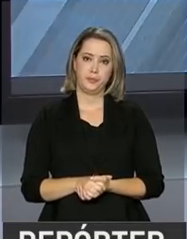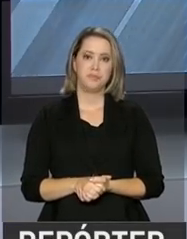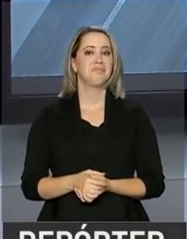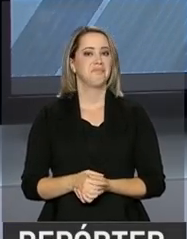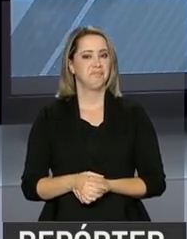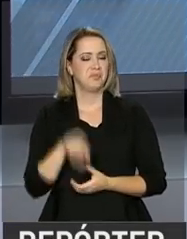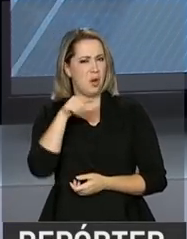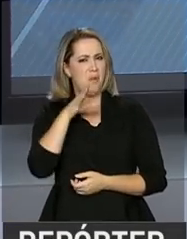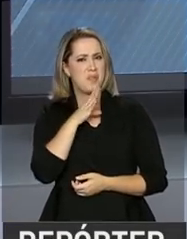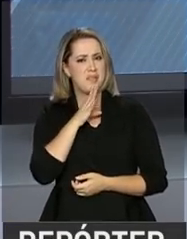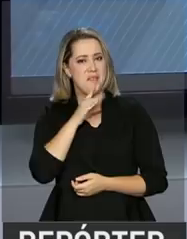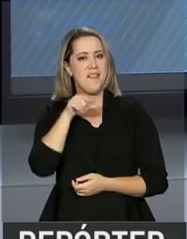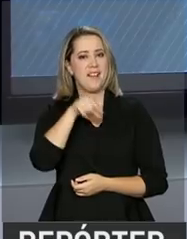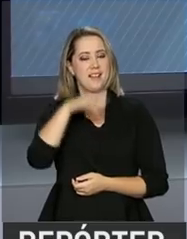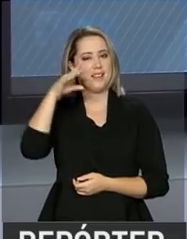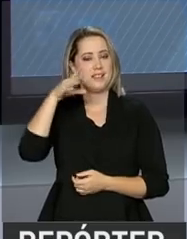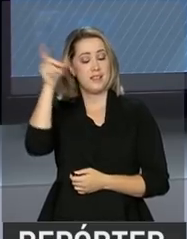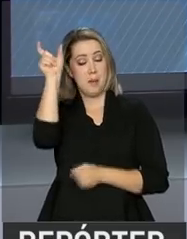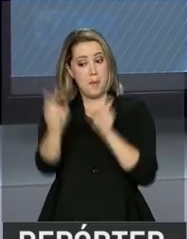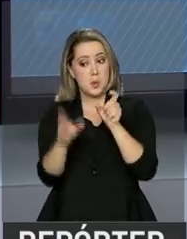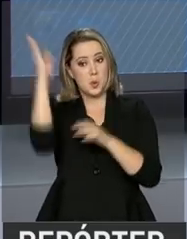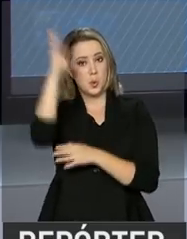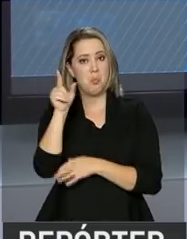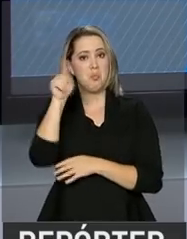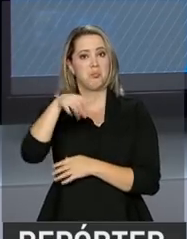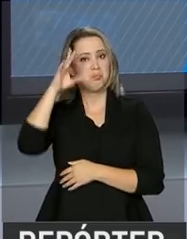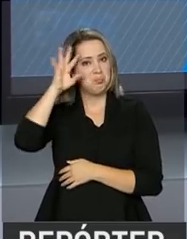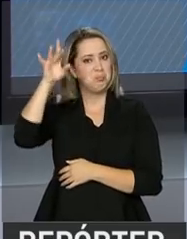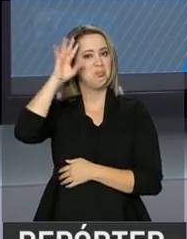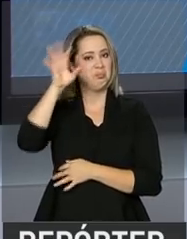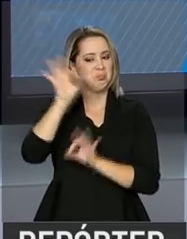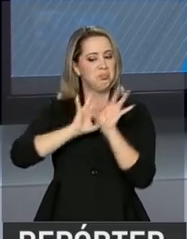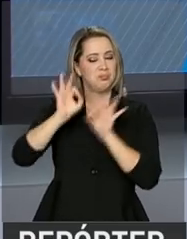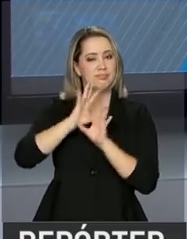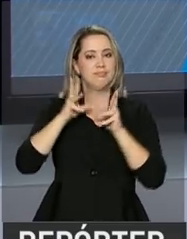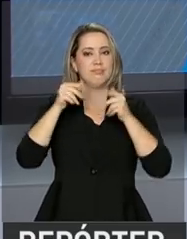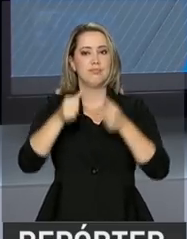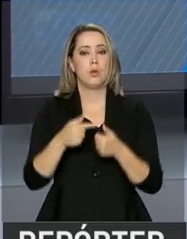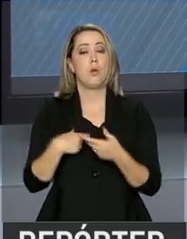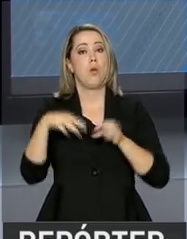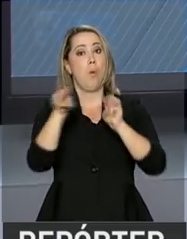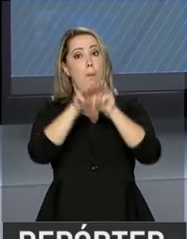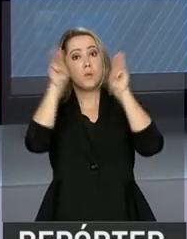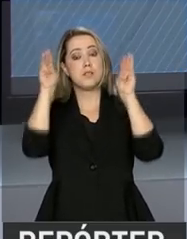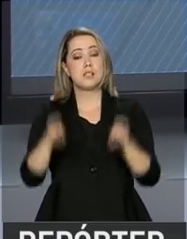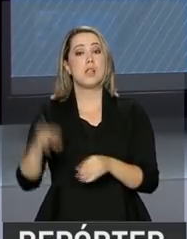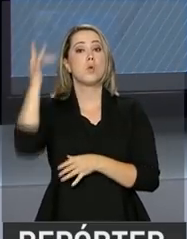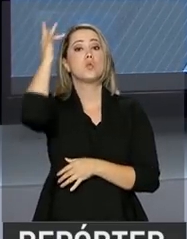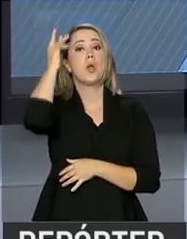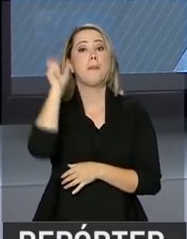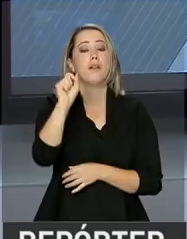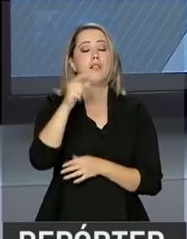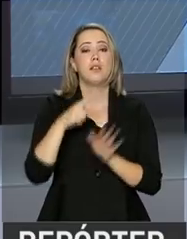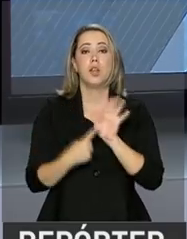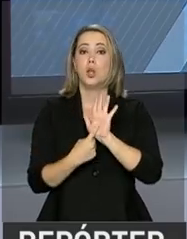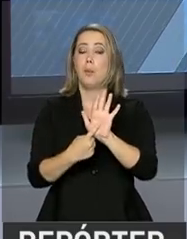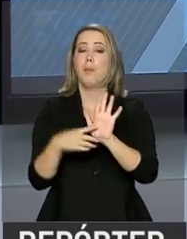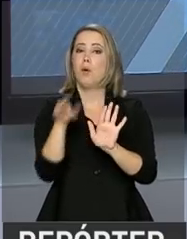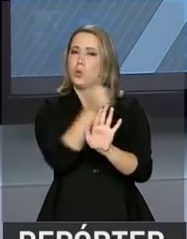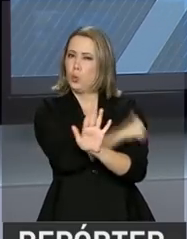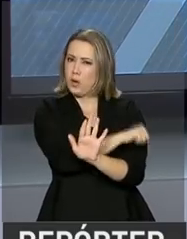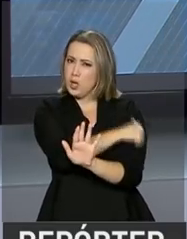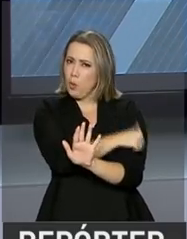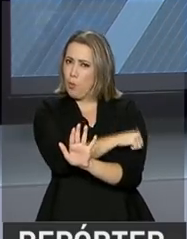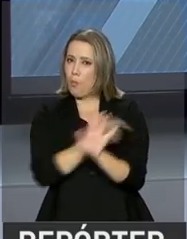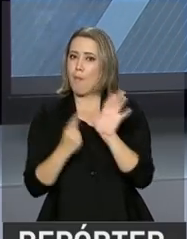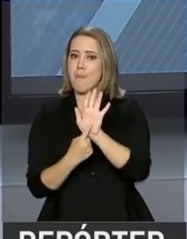criativo engenhoso e isso a gente já sabe né e uma exposição no museu do amanhã no rio de janeiro mostra algumas dessas inovações para